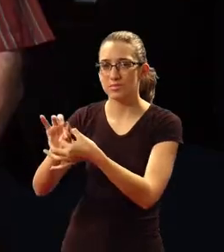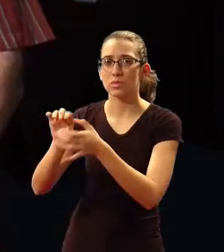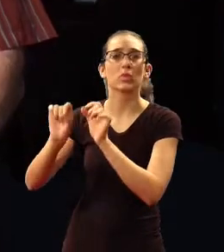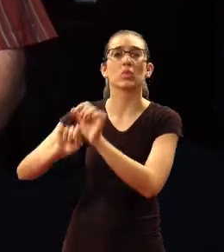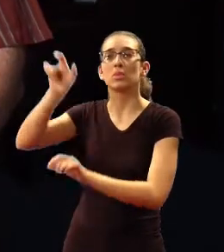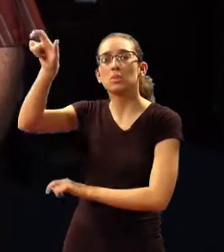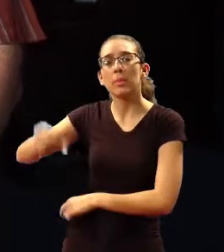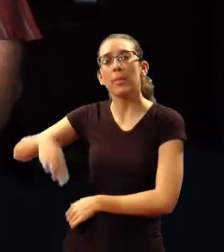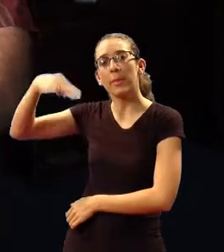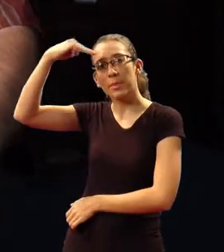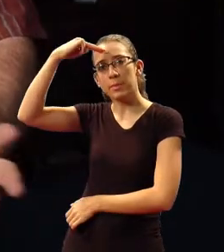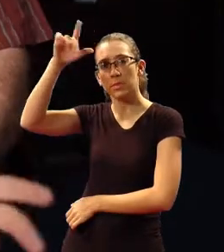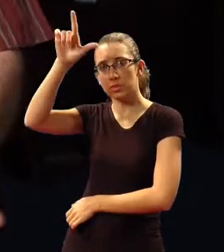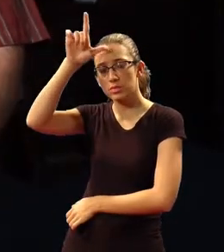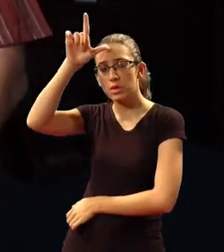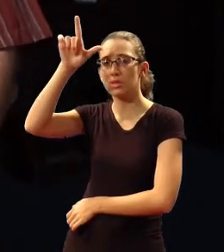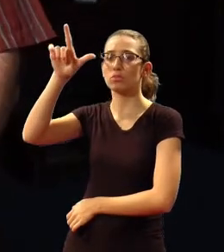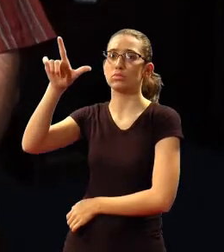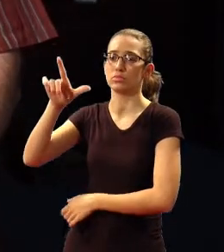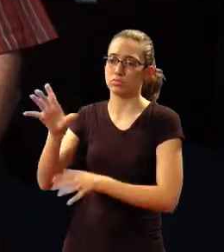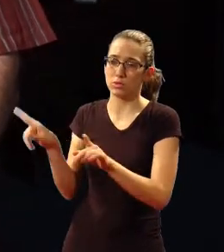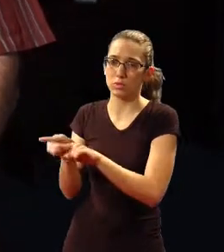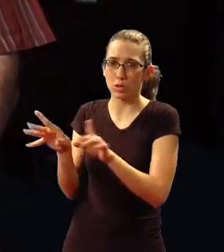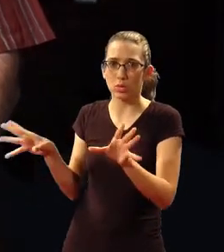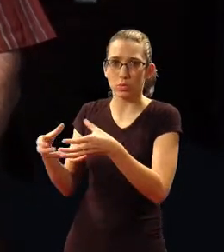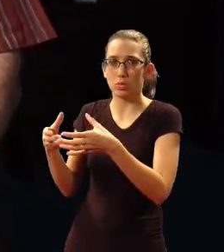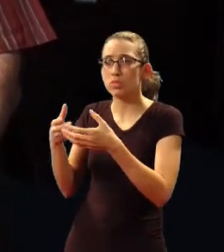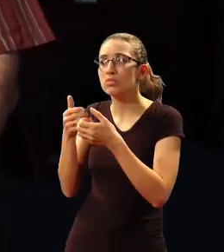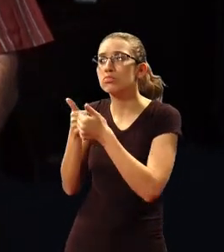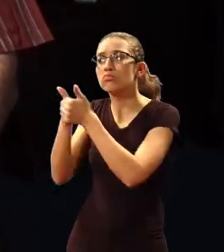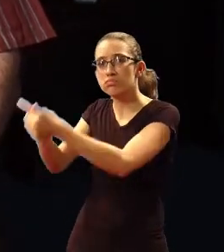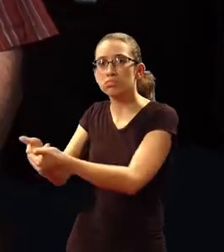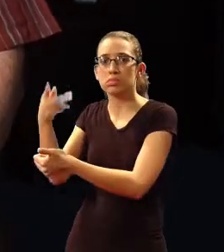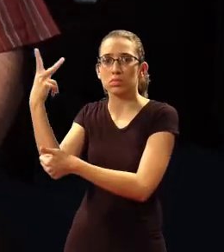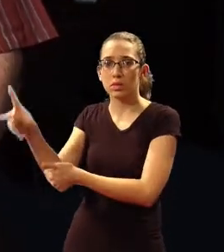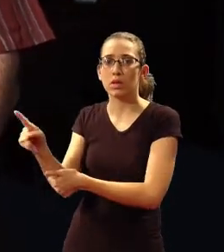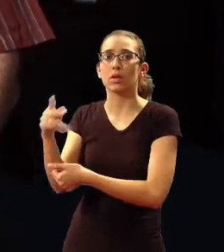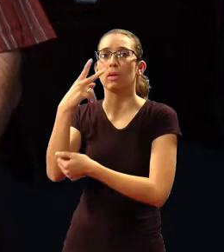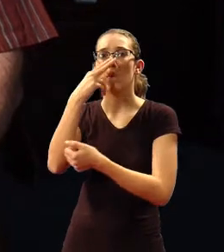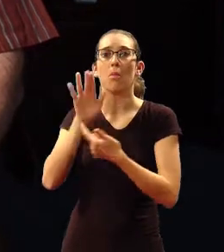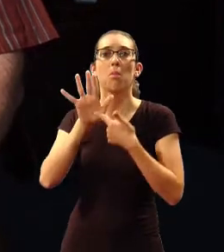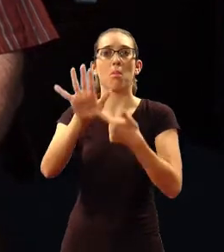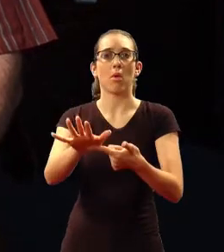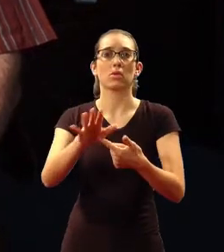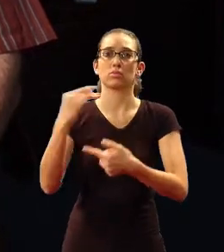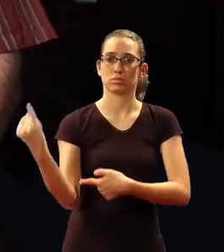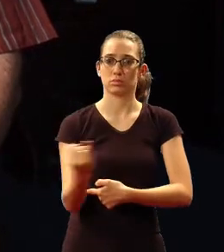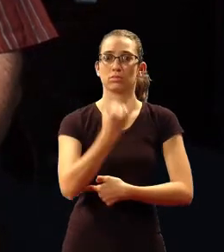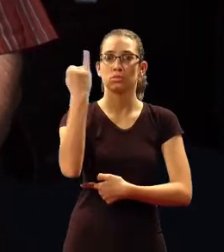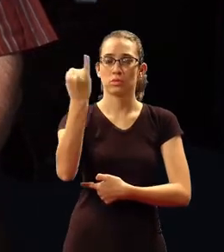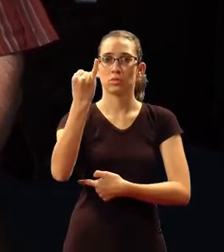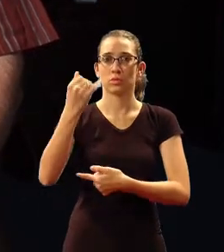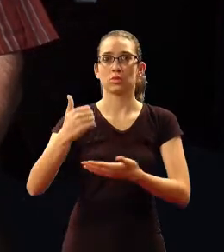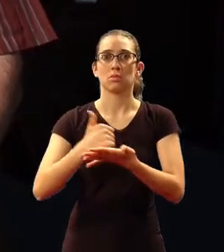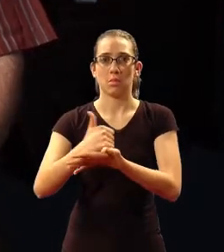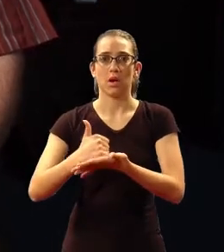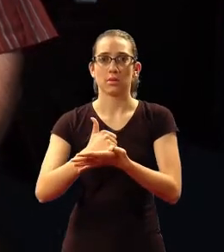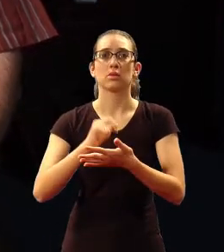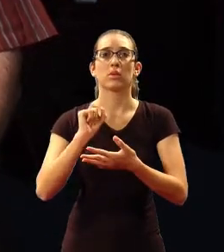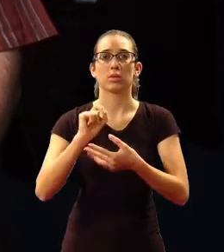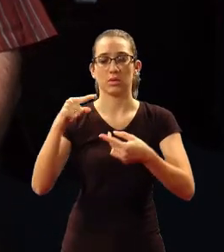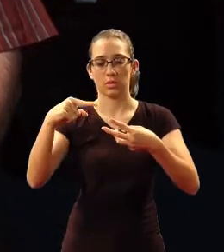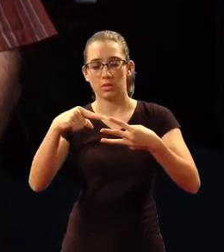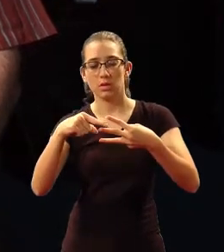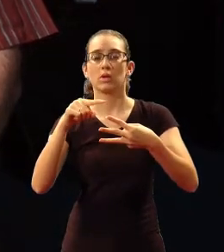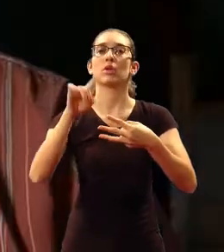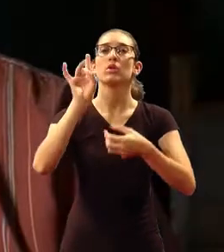descontextualizada. Então, Lutero e os que estavam junto com ele, quando trazem de volta os grandes fundamentos que a Igreja havia